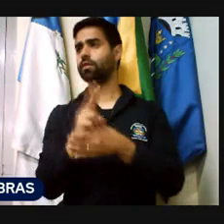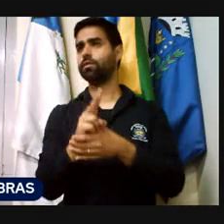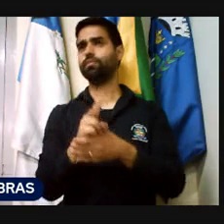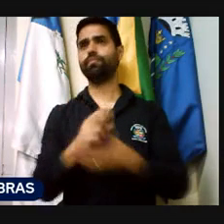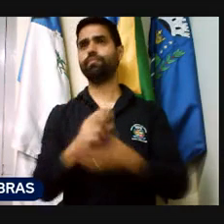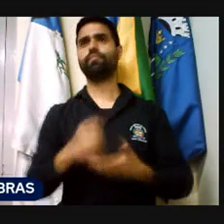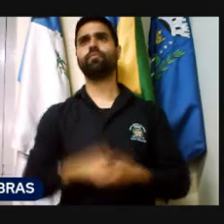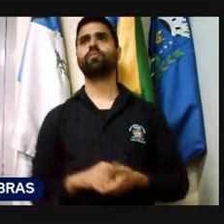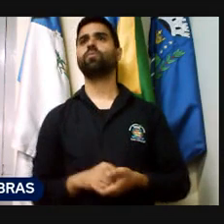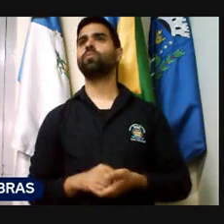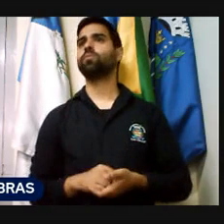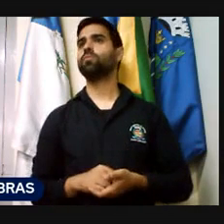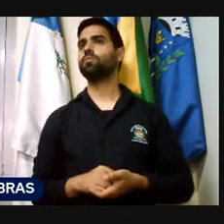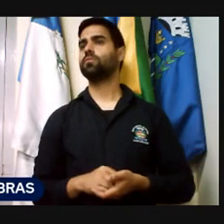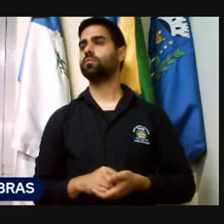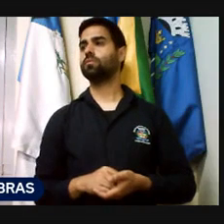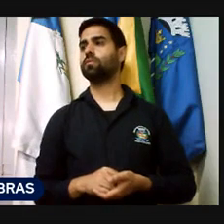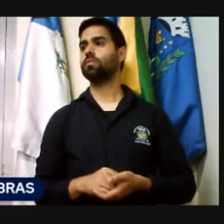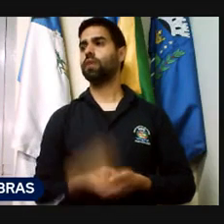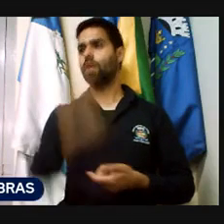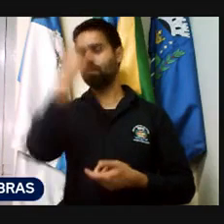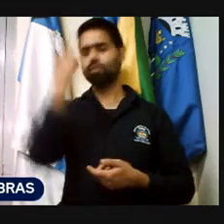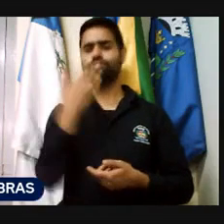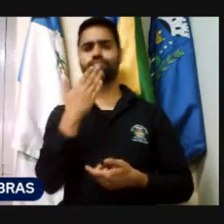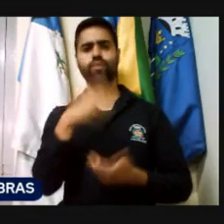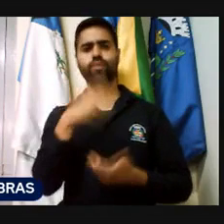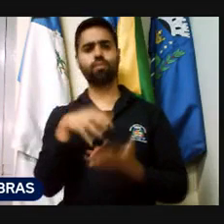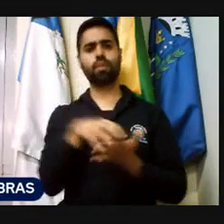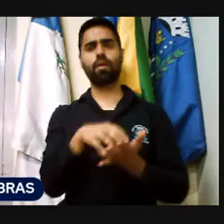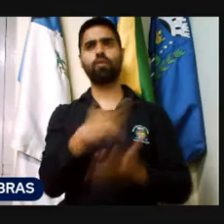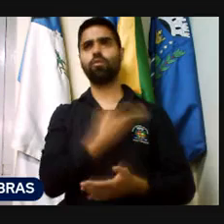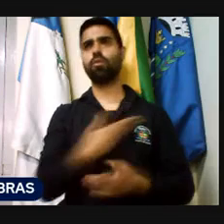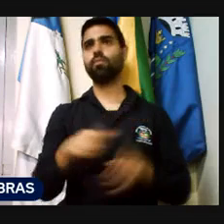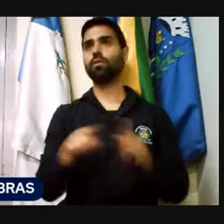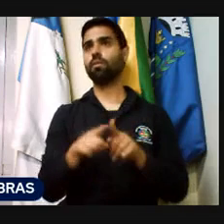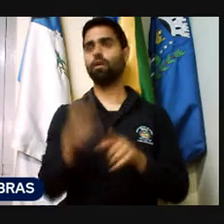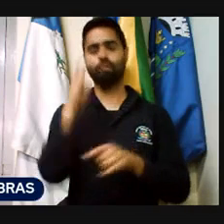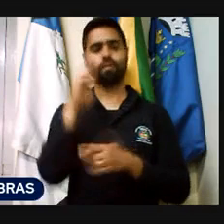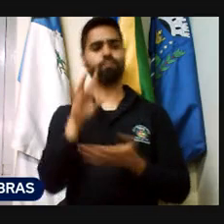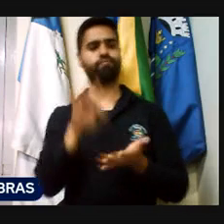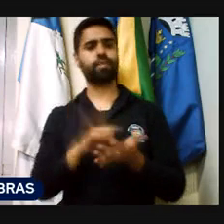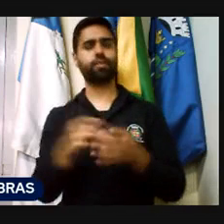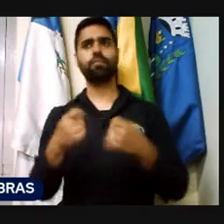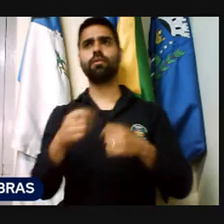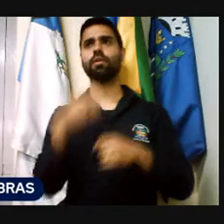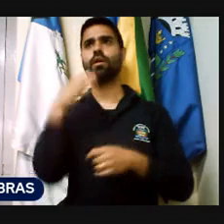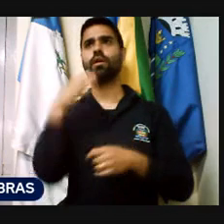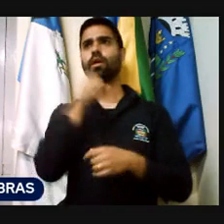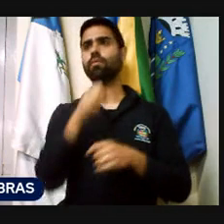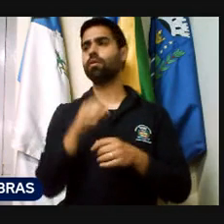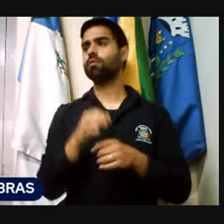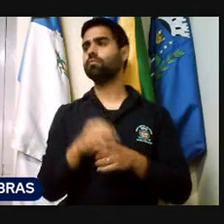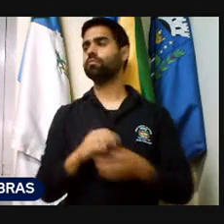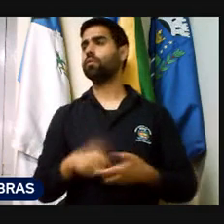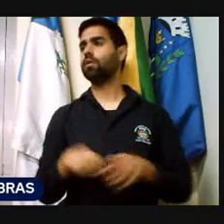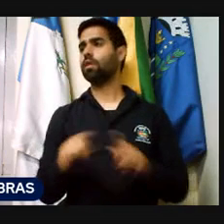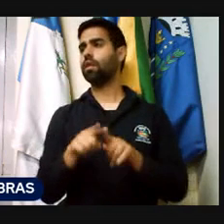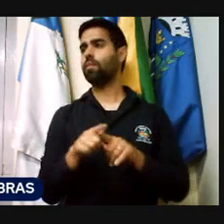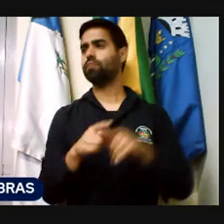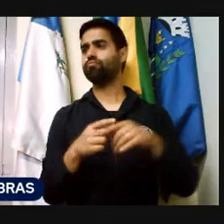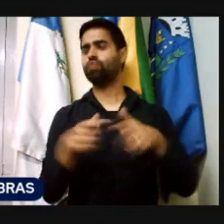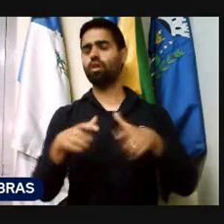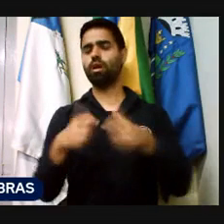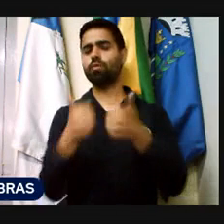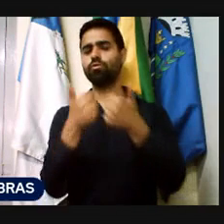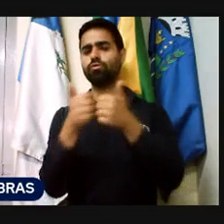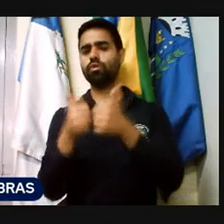procurado por moradores e usuários do transporte público e pude constatar em visitas que há necessidade de reparos urgentes nas estruturas dos pontos de ônibus que